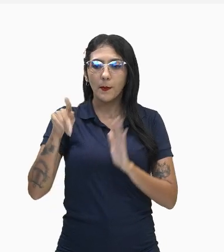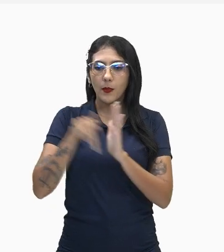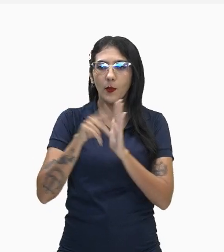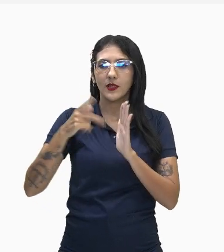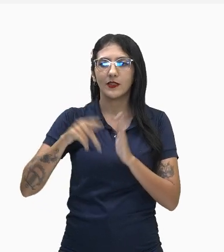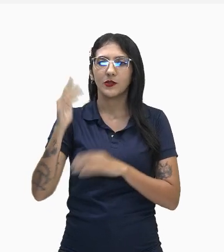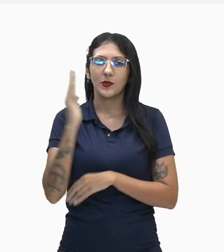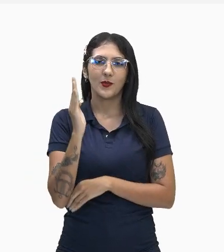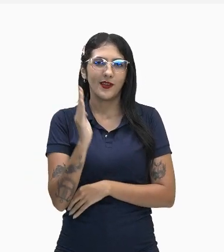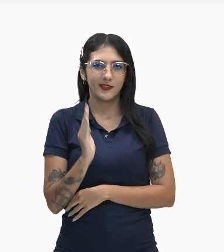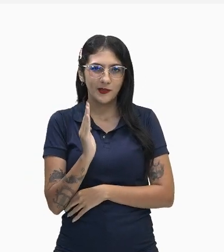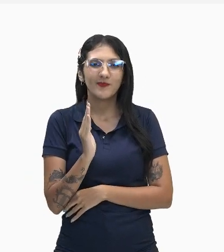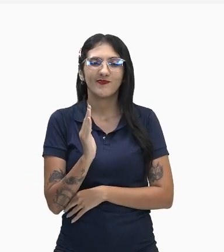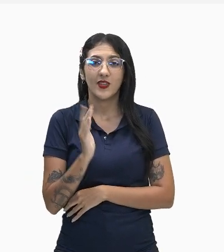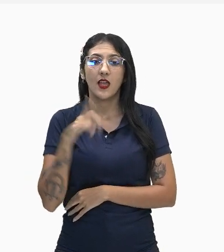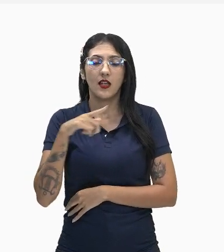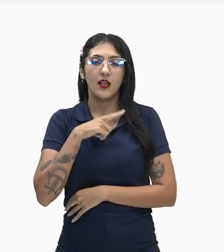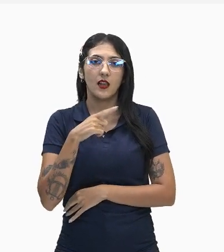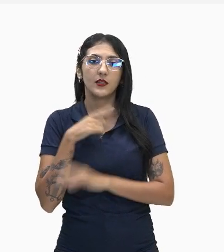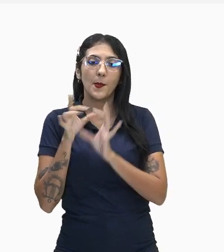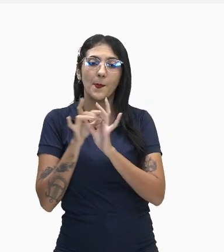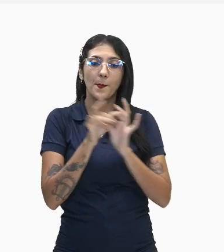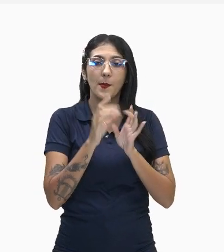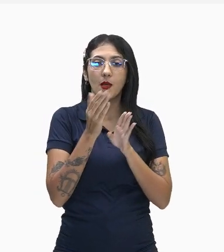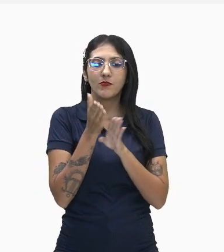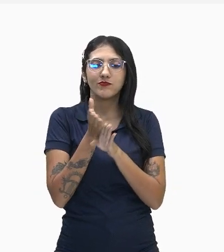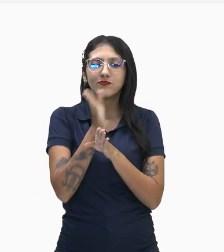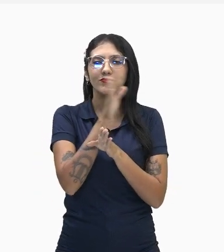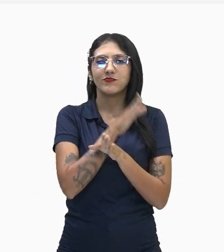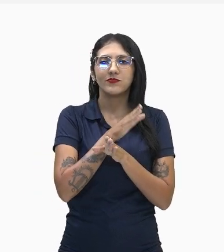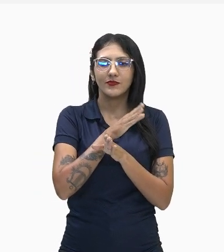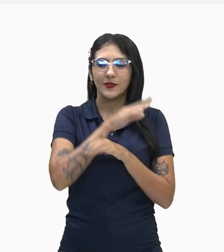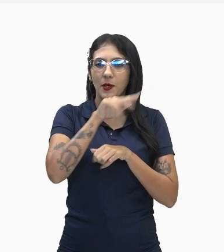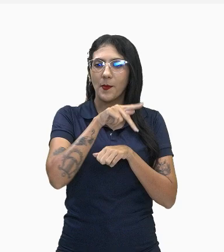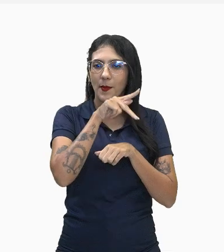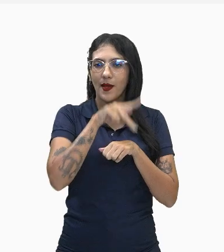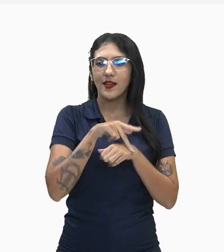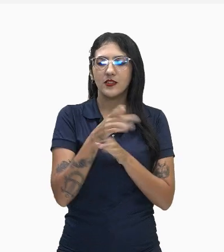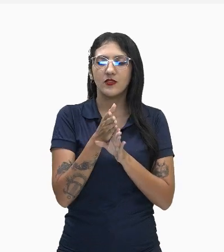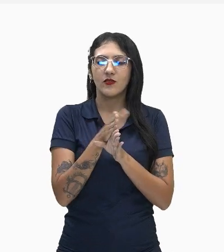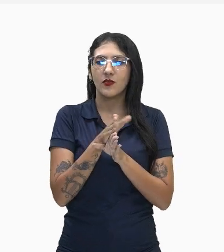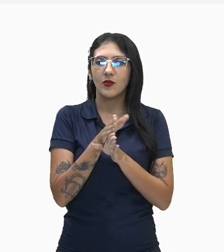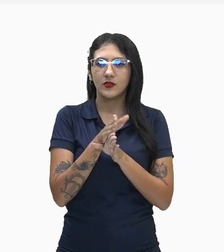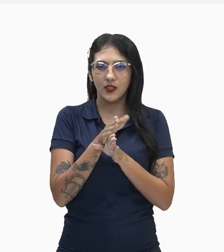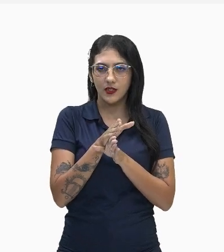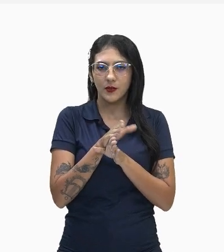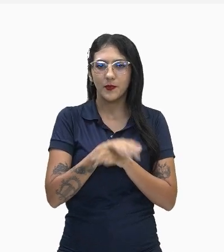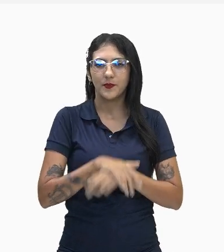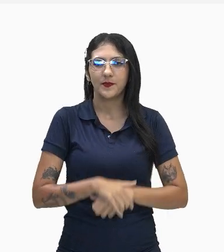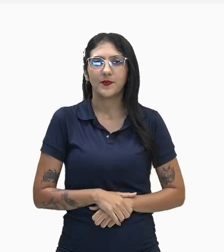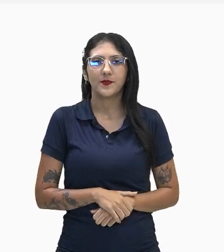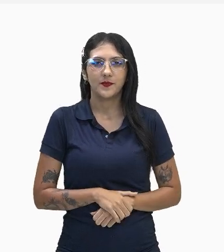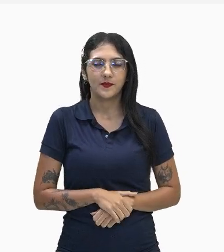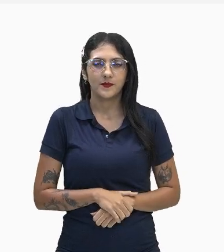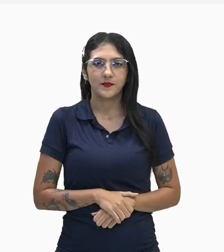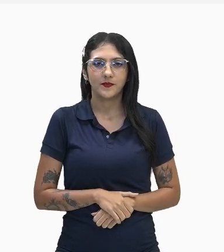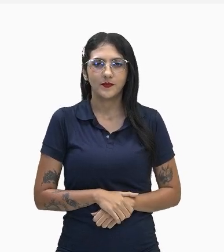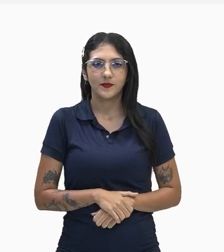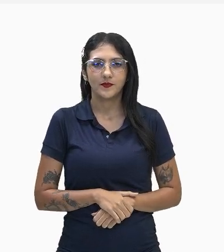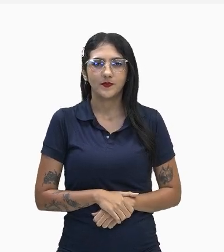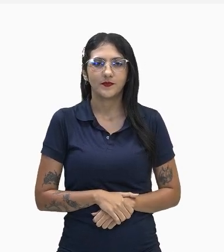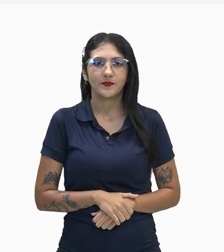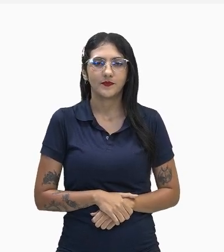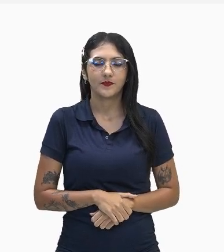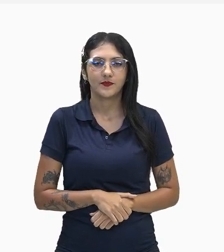brasileiro, ela vai abranger ali alguns países vizinhos do território brasileiro. A seguir, nós